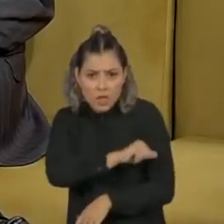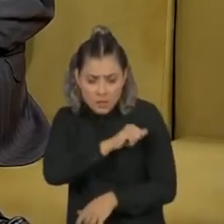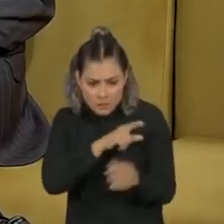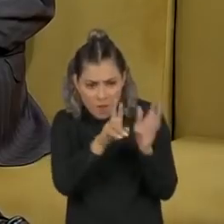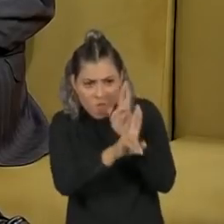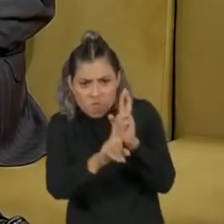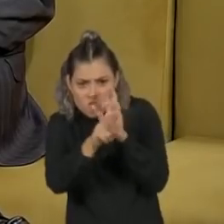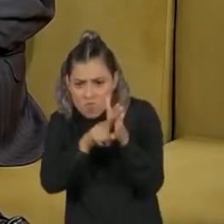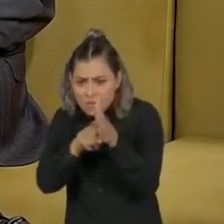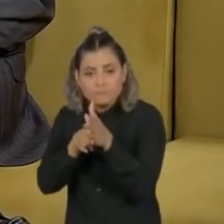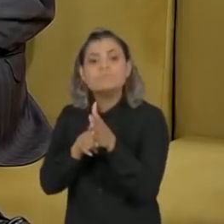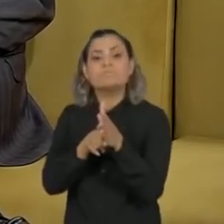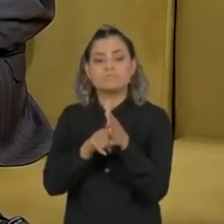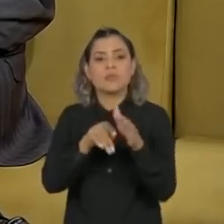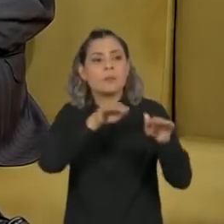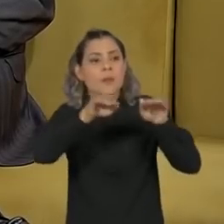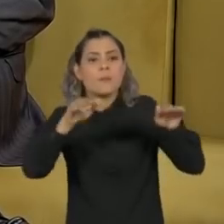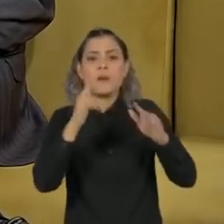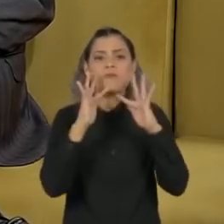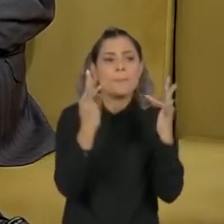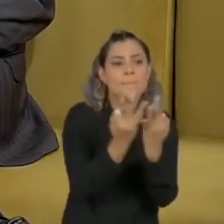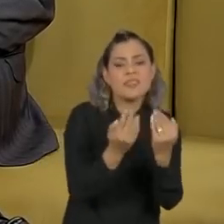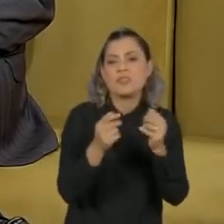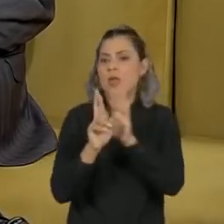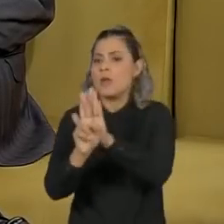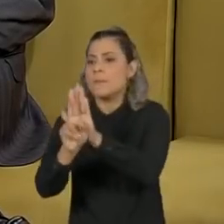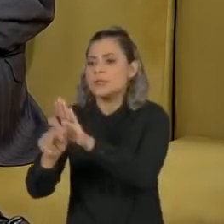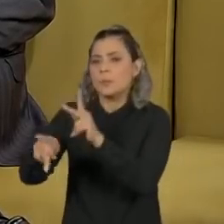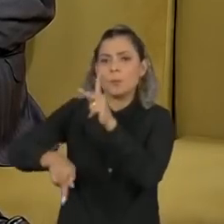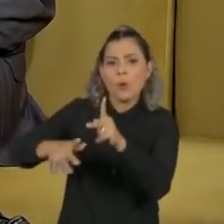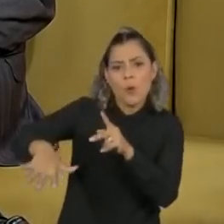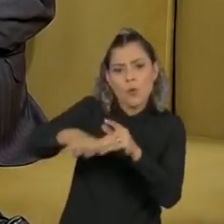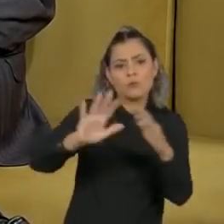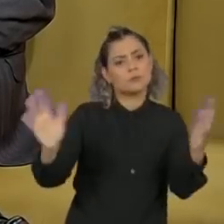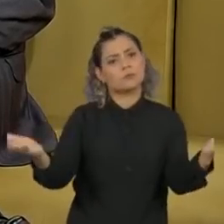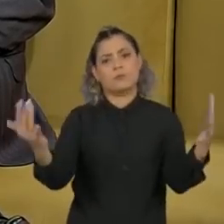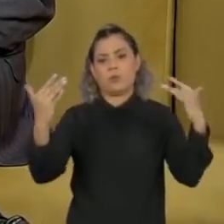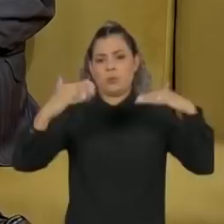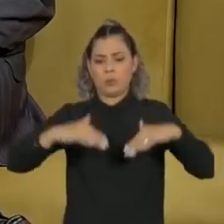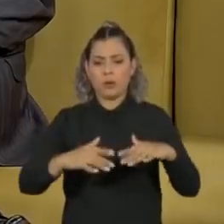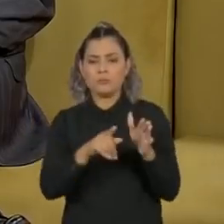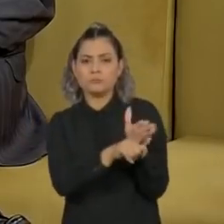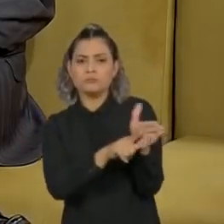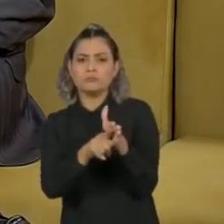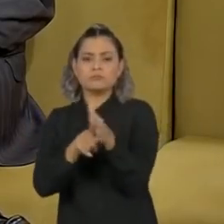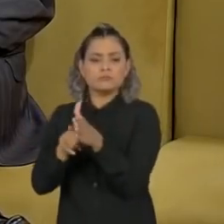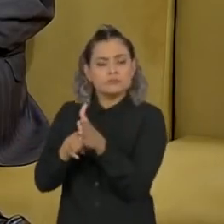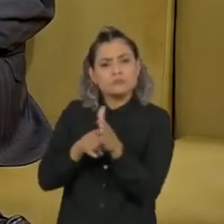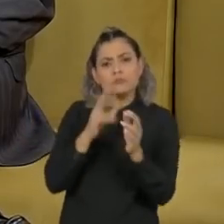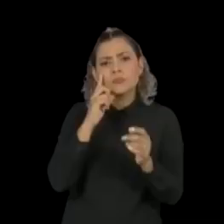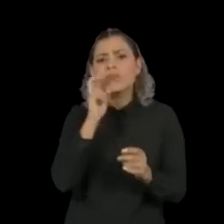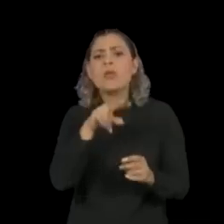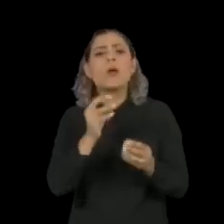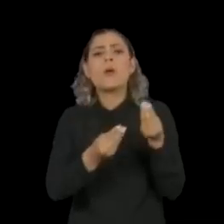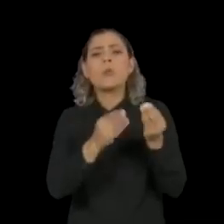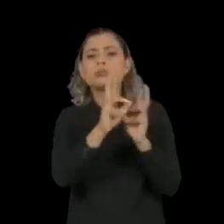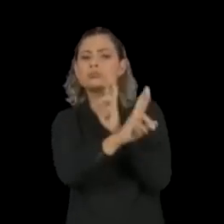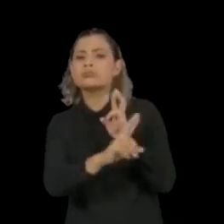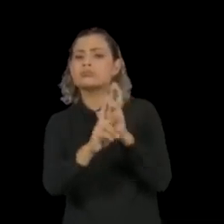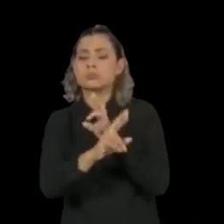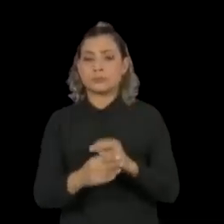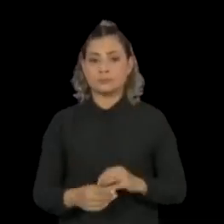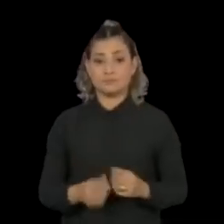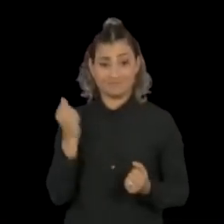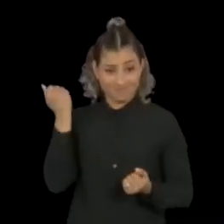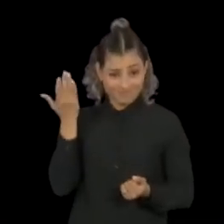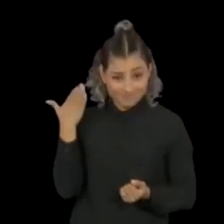na cidade, convocou familiares das vítimas e representantes do clube para apurar o andamento das investigações. No